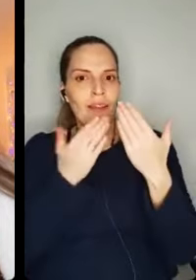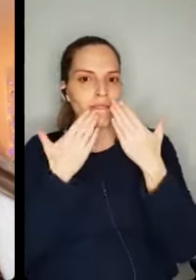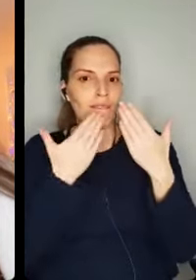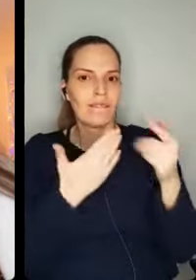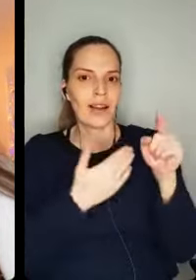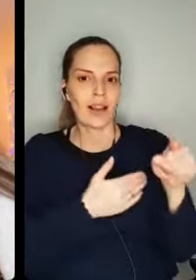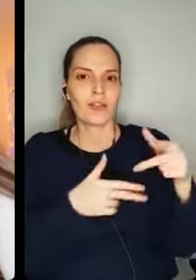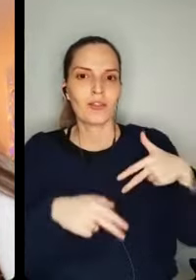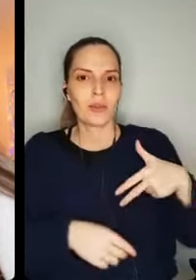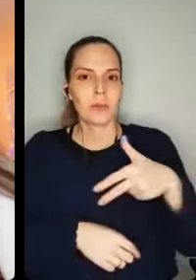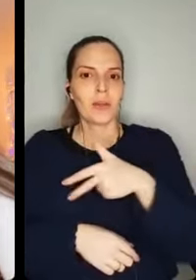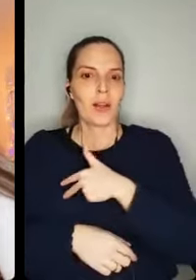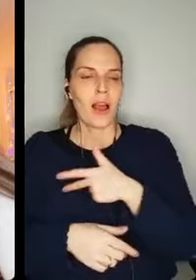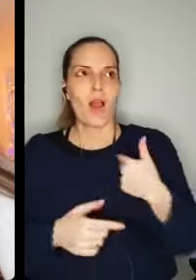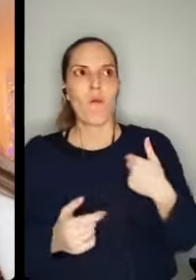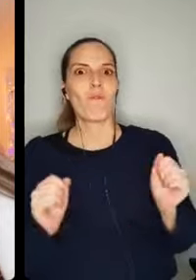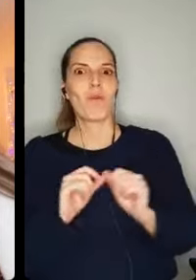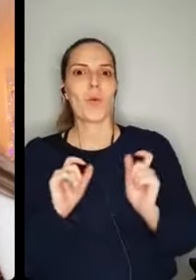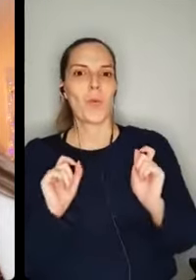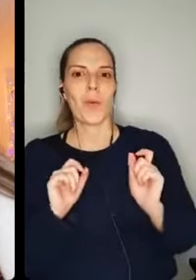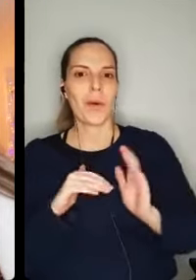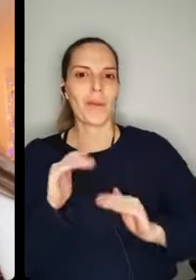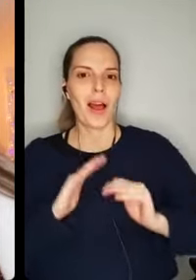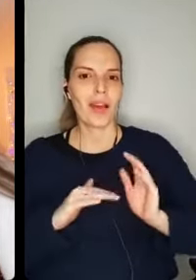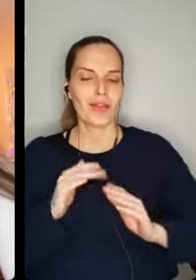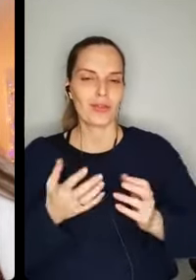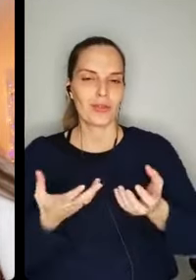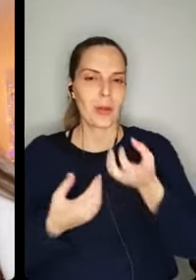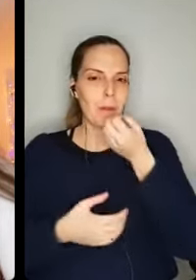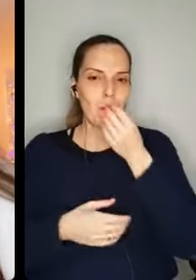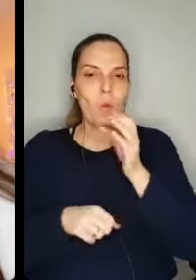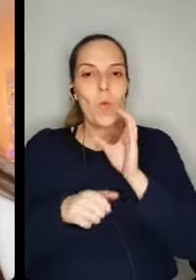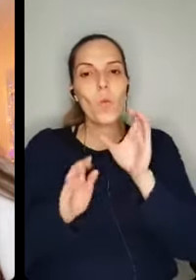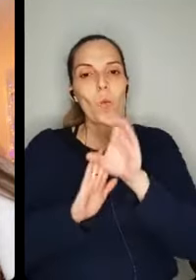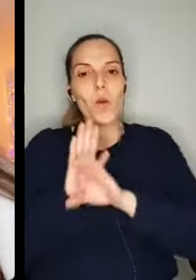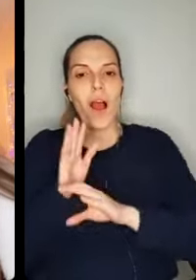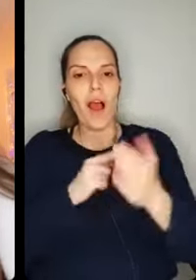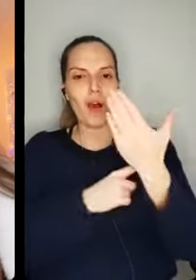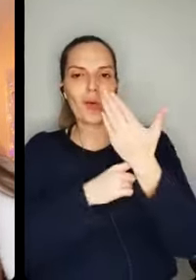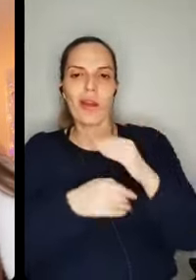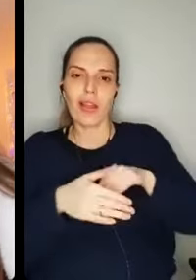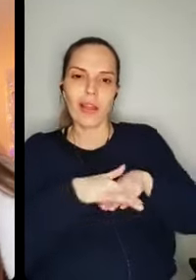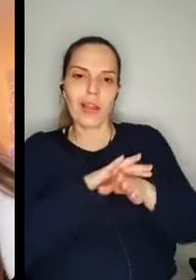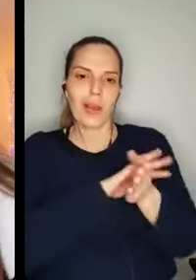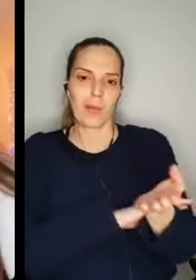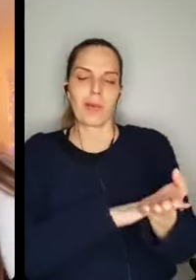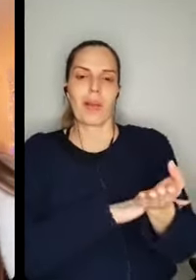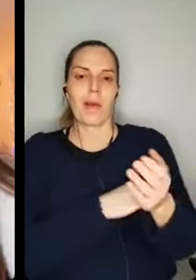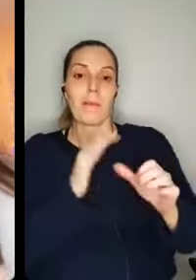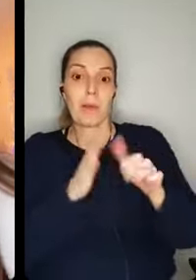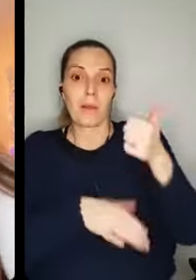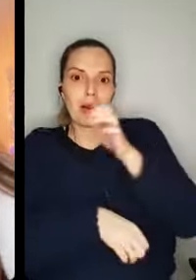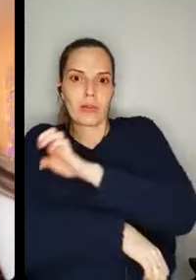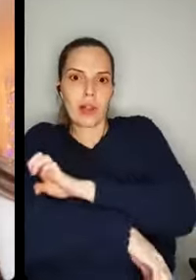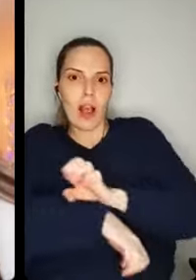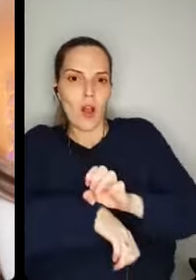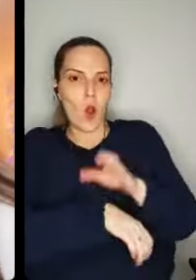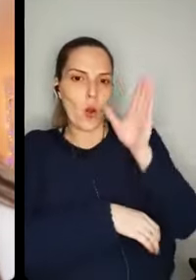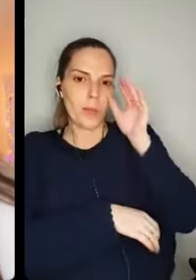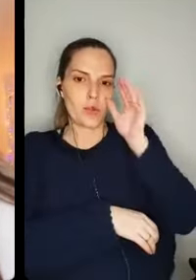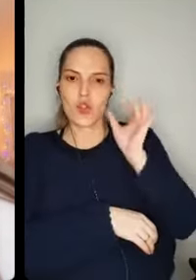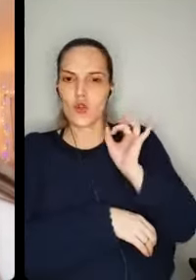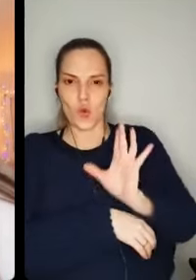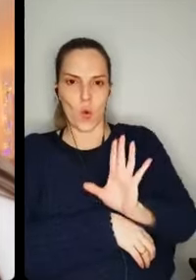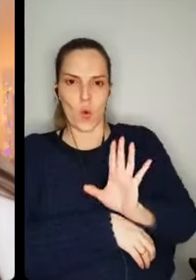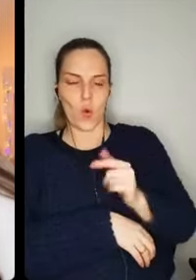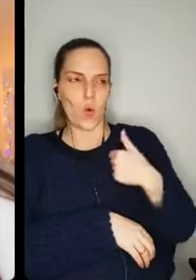acho que o nosso currículo é bem progressivo em relação a isso, que vai acostumando um pouco, né? Nosso primeiro estágio é só de observação, então tu vai chegar lá e vai observar alguém fazendo aquilo